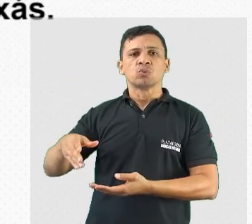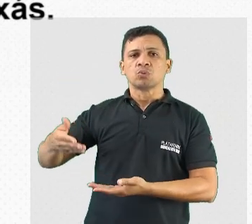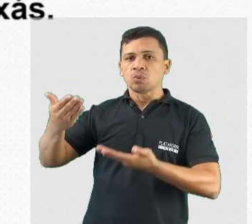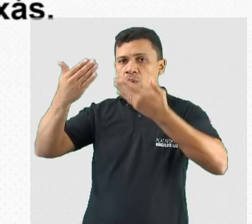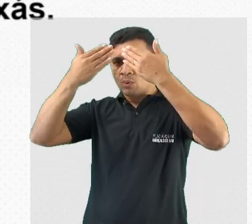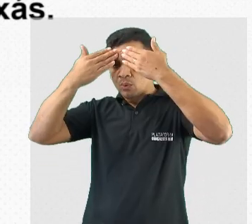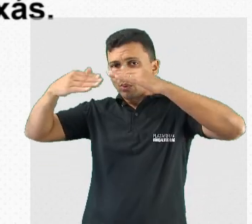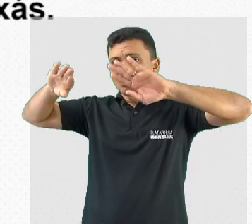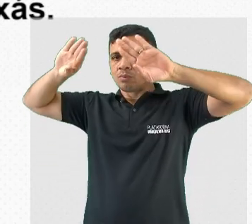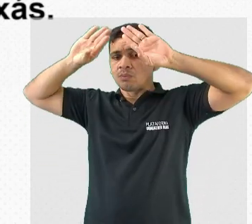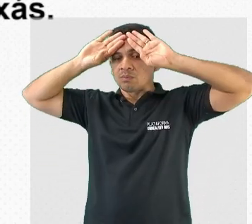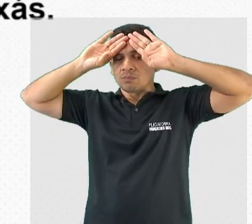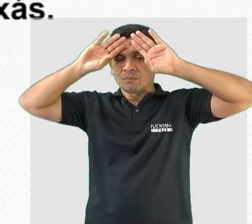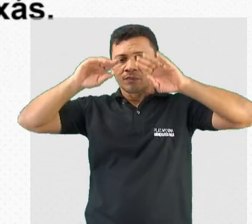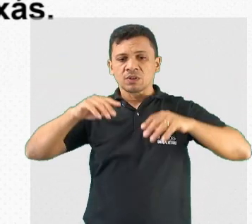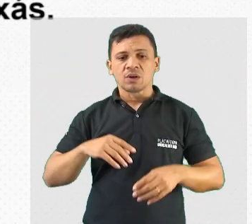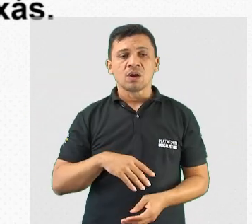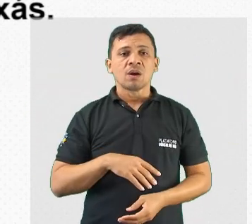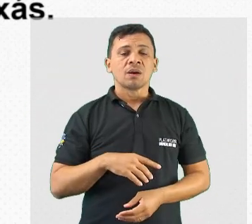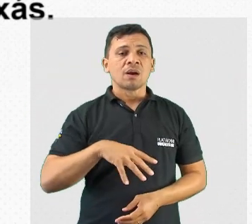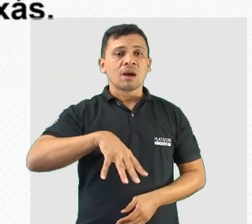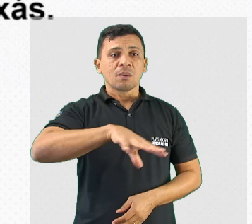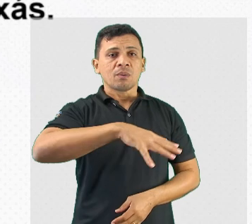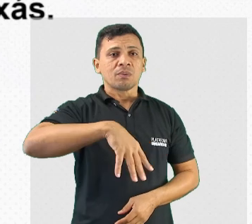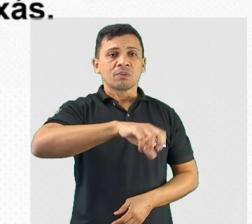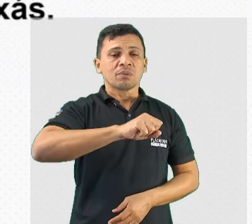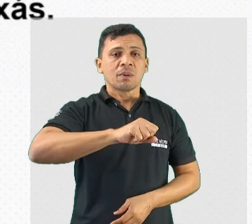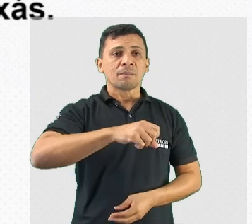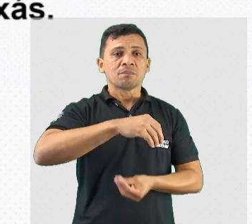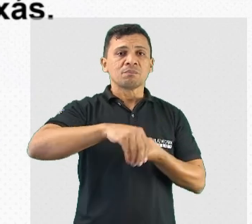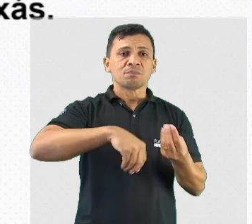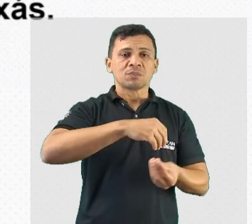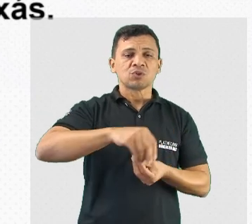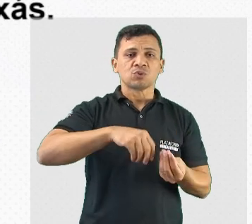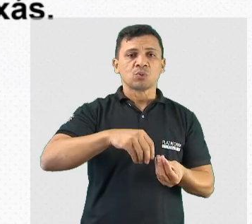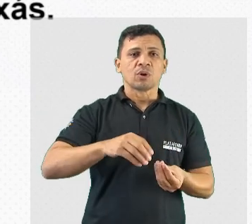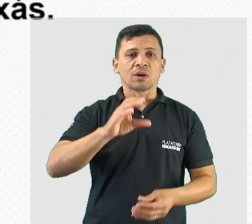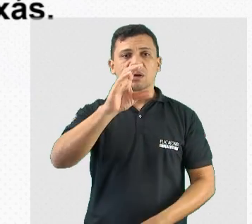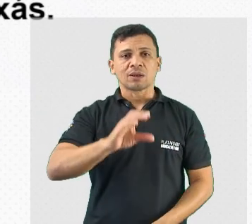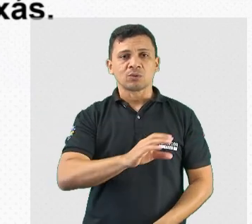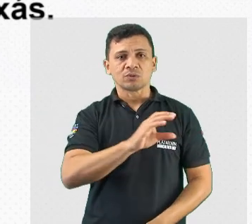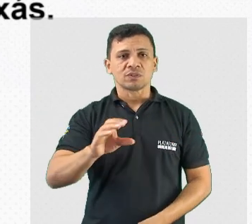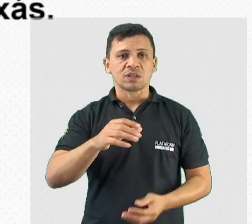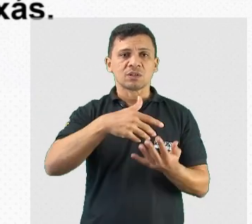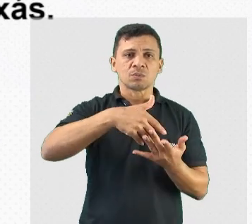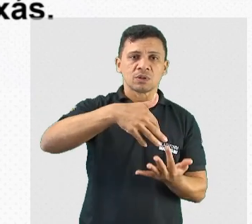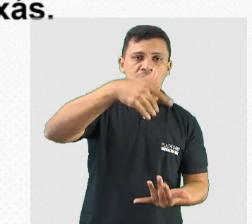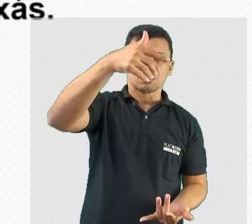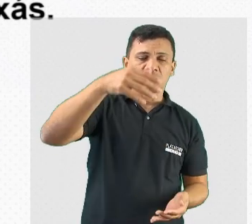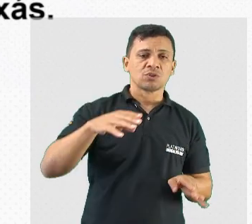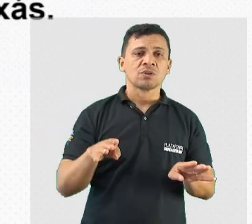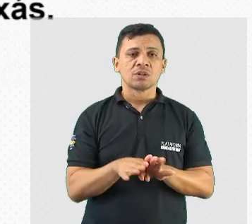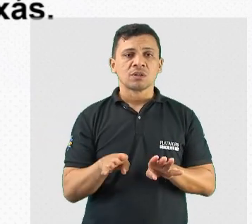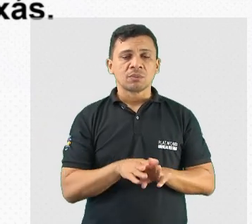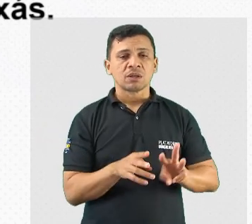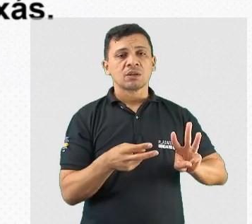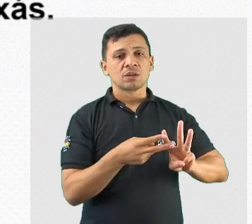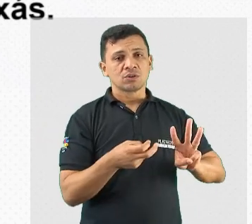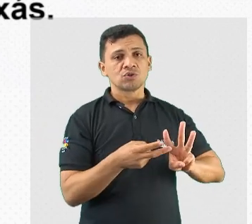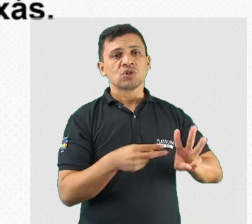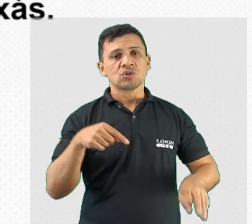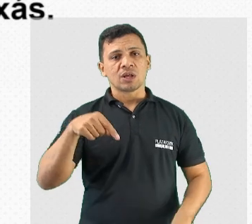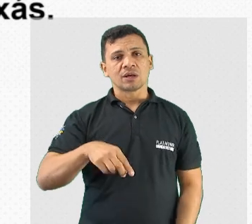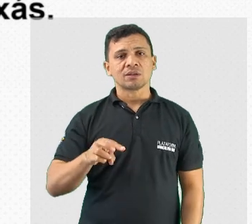religião sincrética, que mistura elementos africanos com catolicismo, espiritismo e uma série de outros elementos, inclusive indígenas aqui no Maranhão.